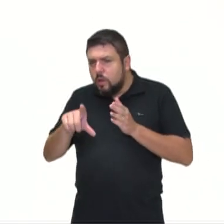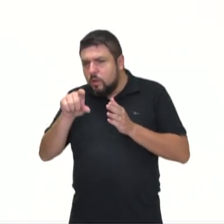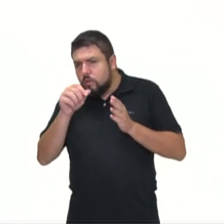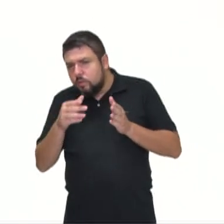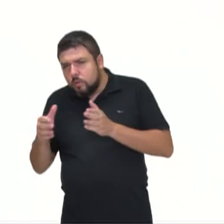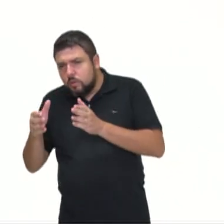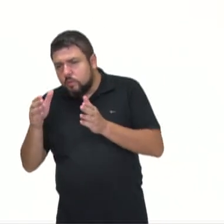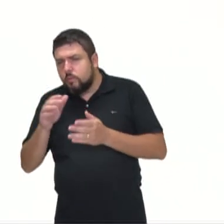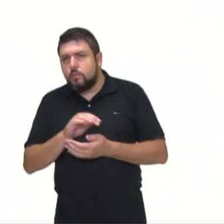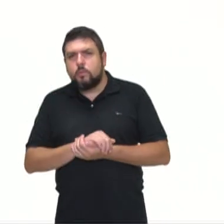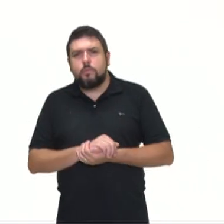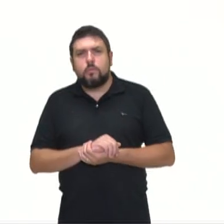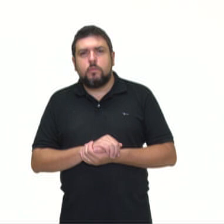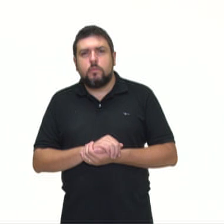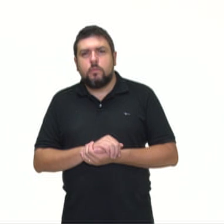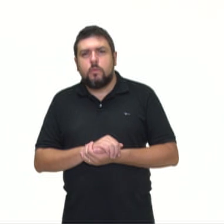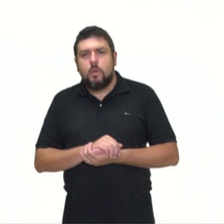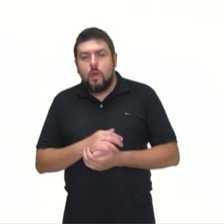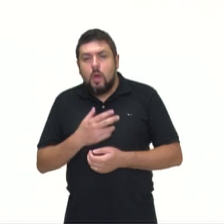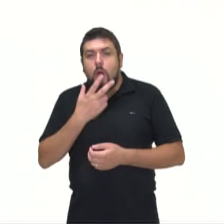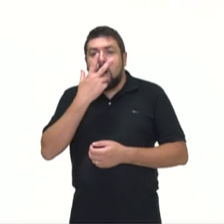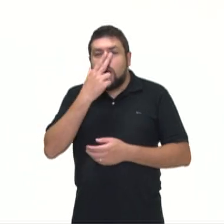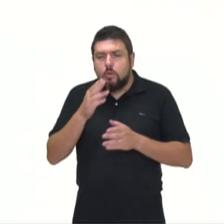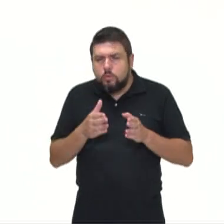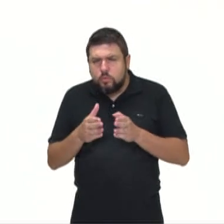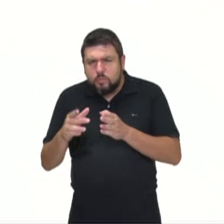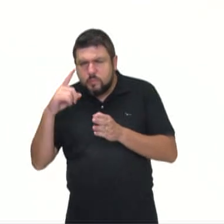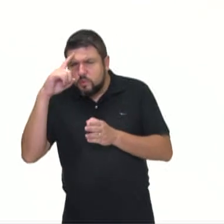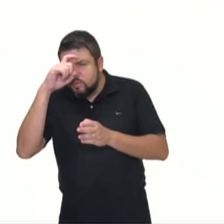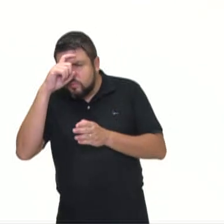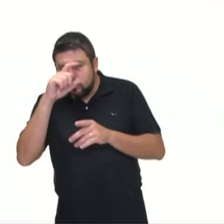Achou o caminho difícil e escolheu os oceanos.